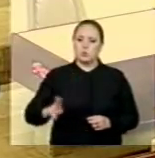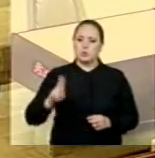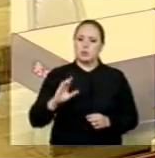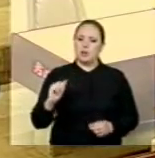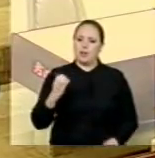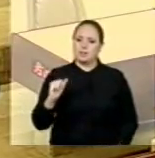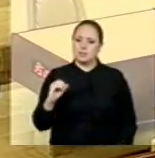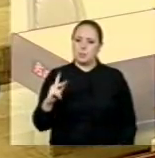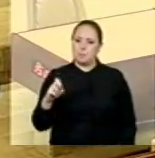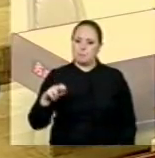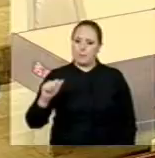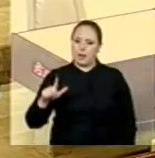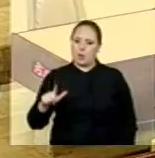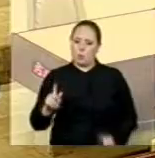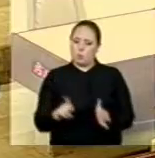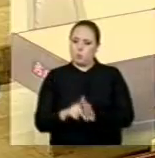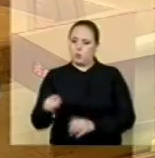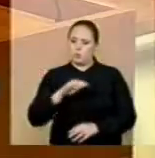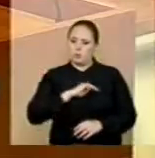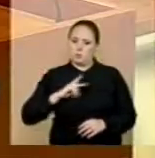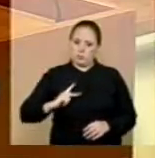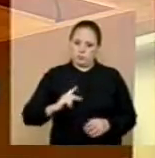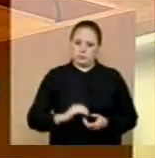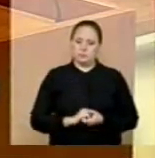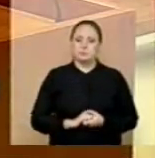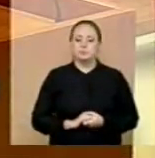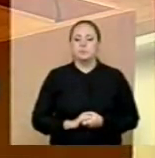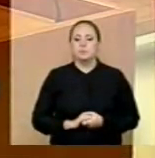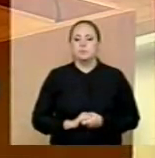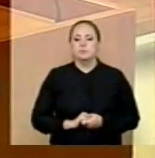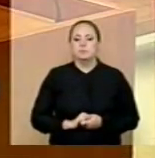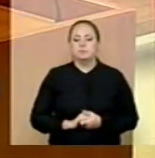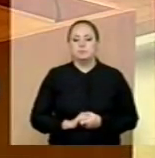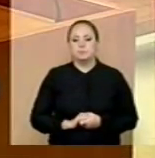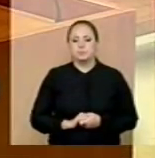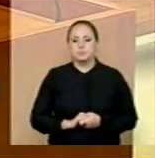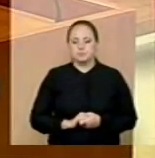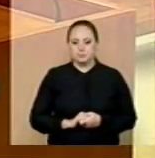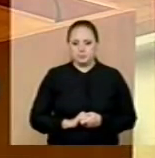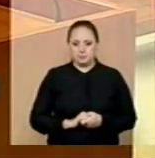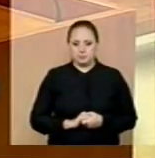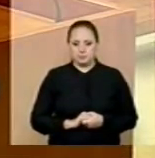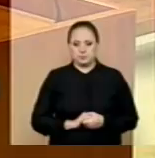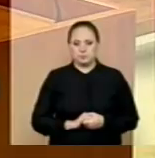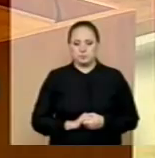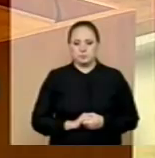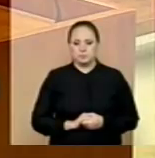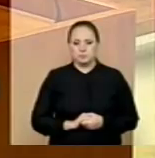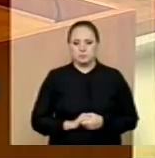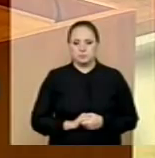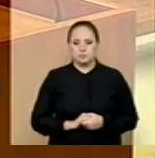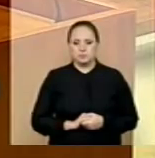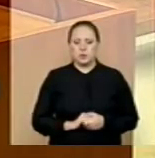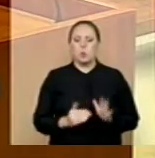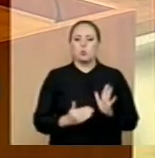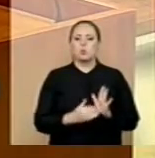penal promovidas por ele. O último item da minha sustentação oral se refere à ausência dos